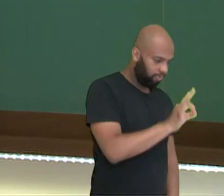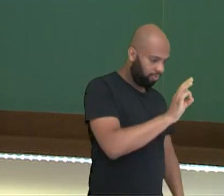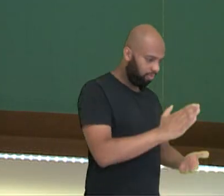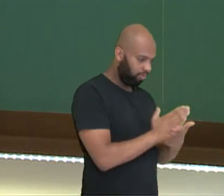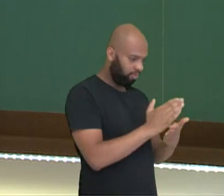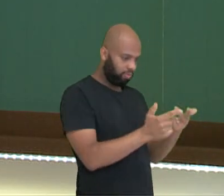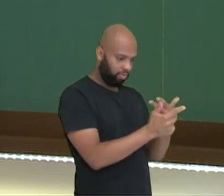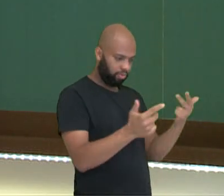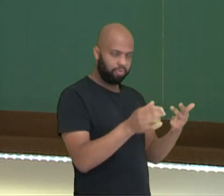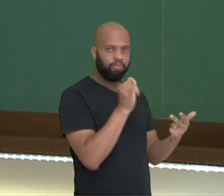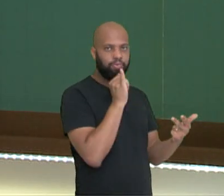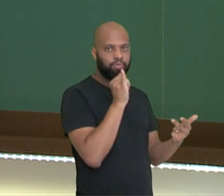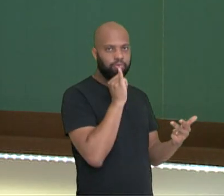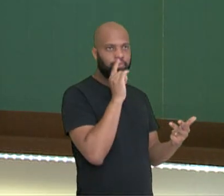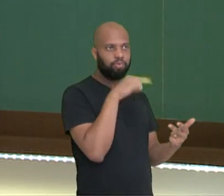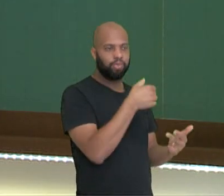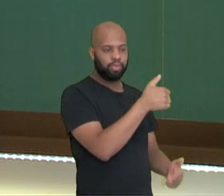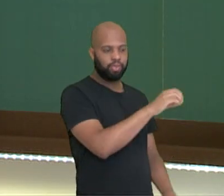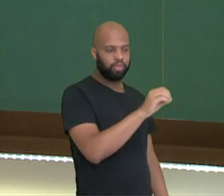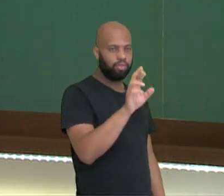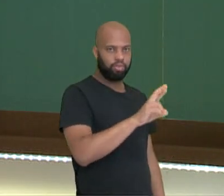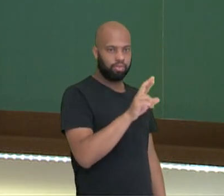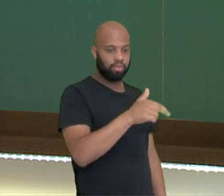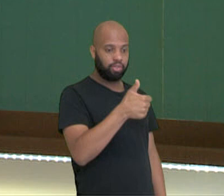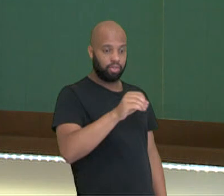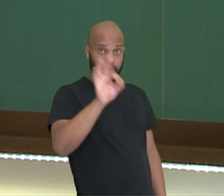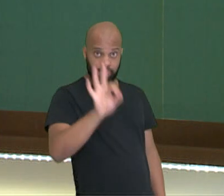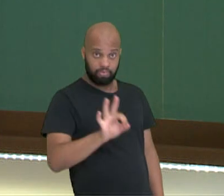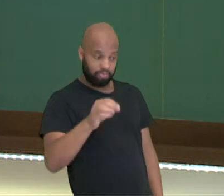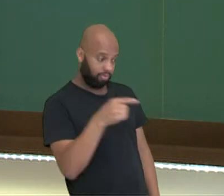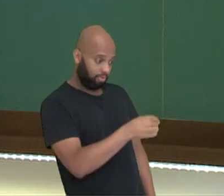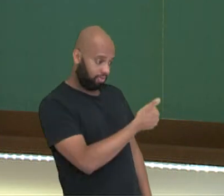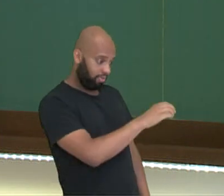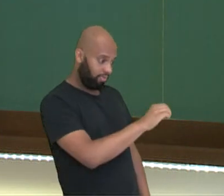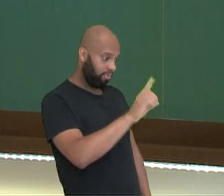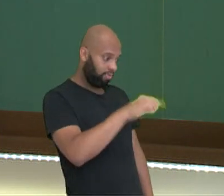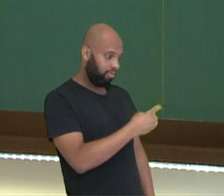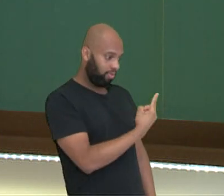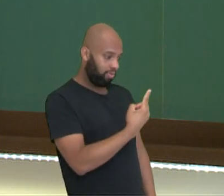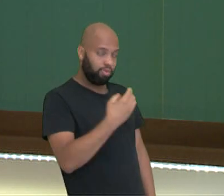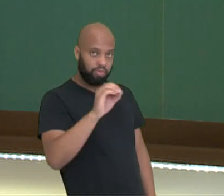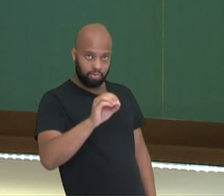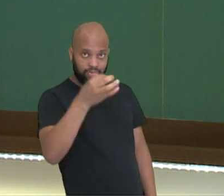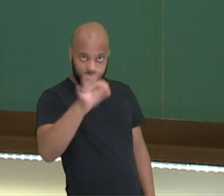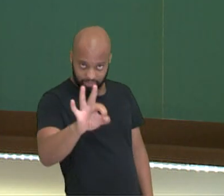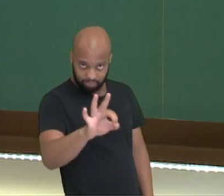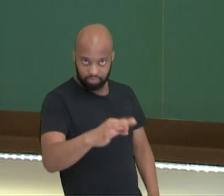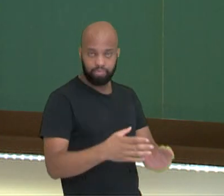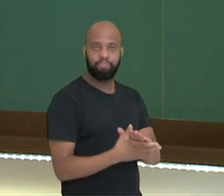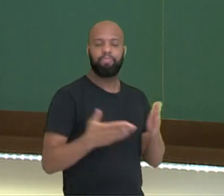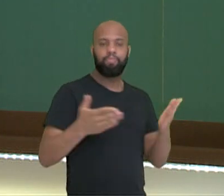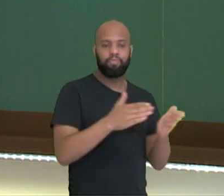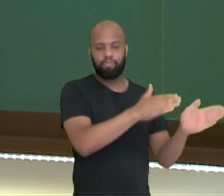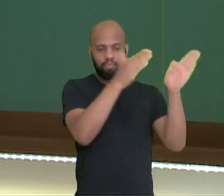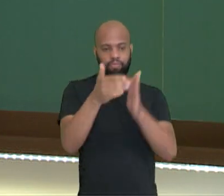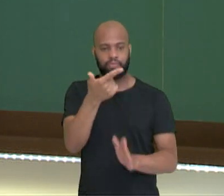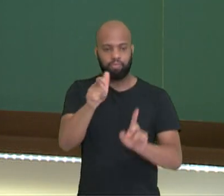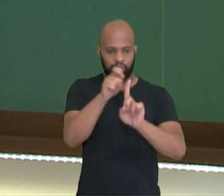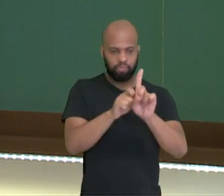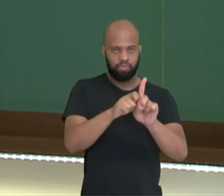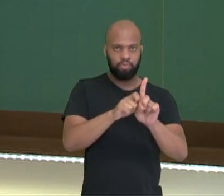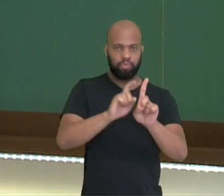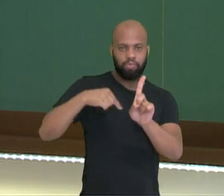coisa, vamos supor que custe 100, você coloca 10% de aumento, vai ficar 110, certo? Aí no outro mês você quer colocar